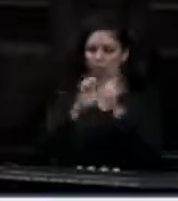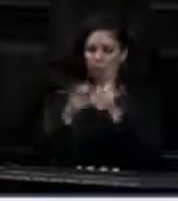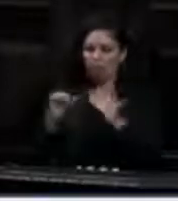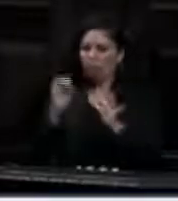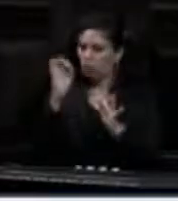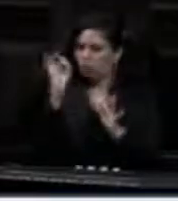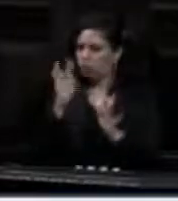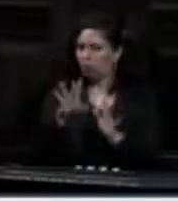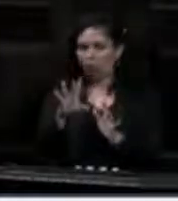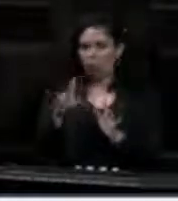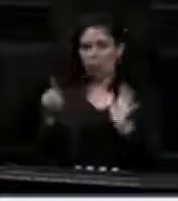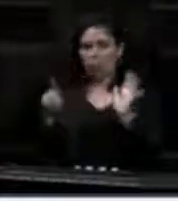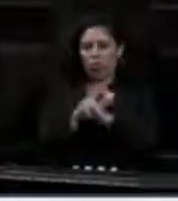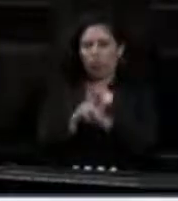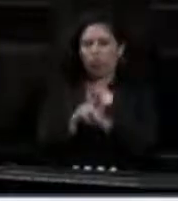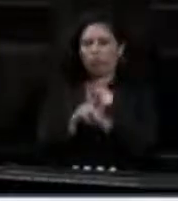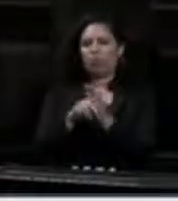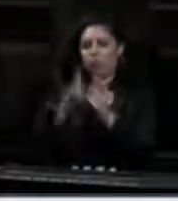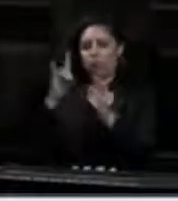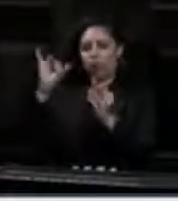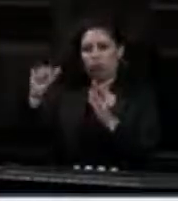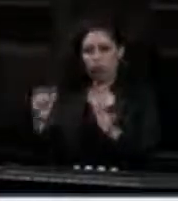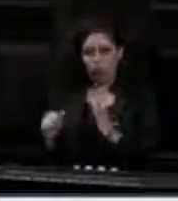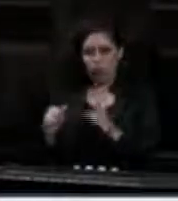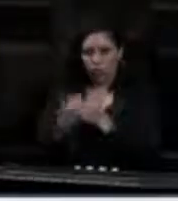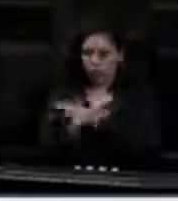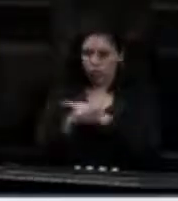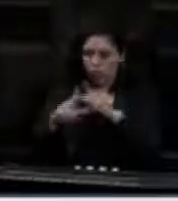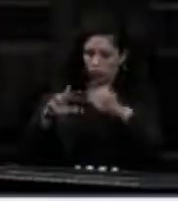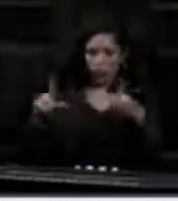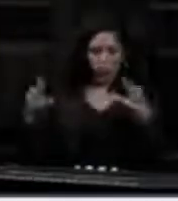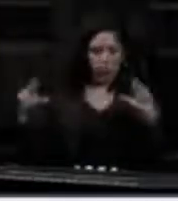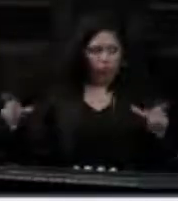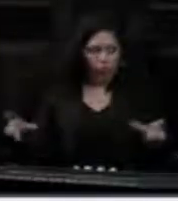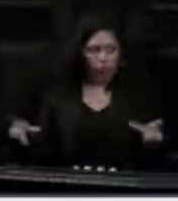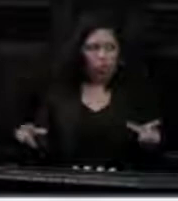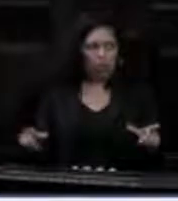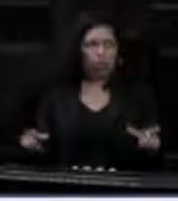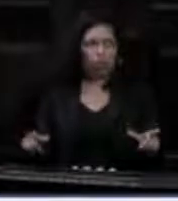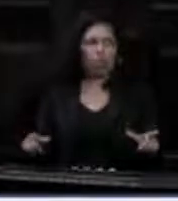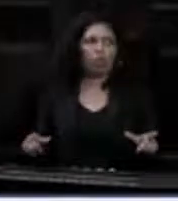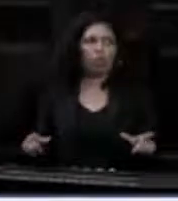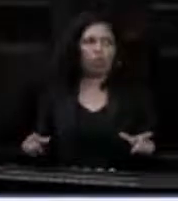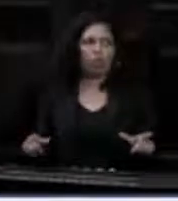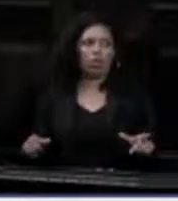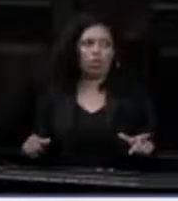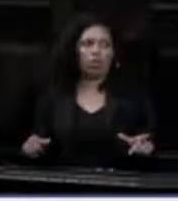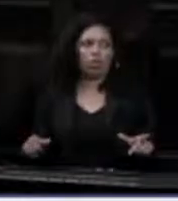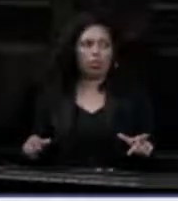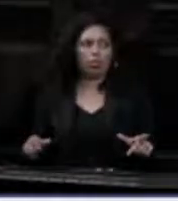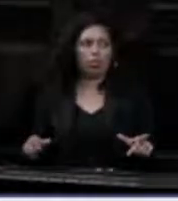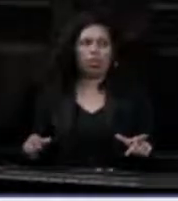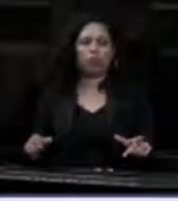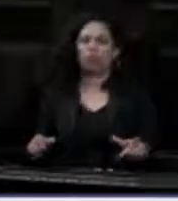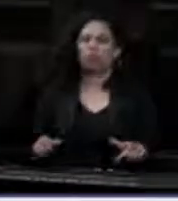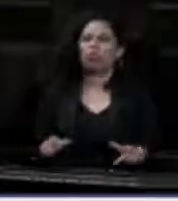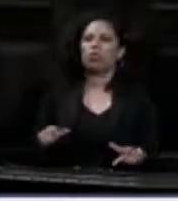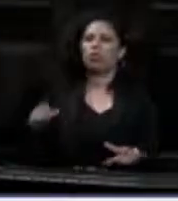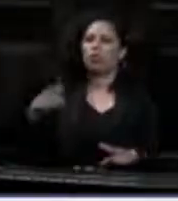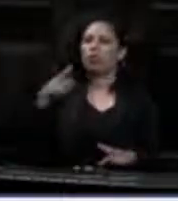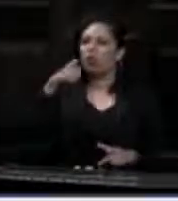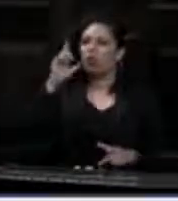poder organizar a coisa e hoje possibilitar, segundo diz a própria matéria do bom repórter Pedro